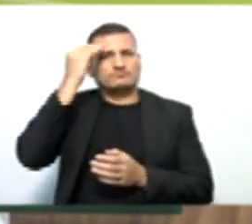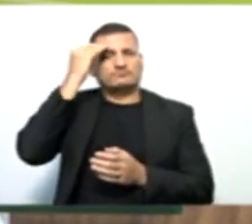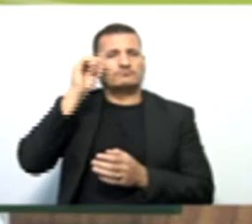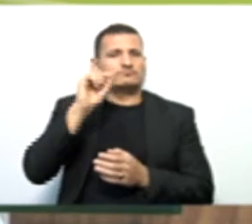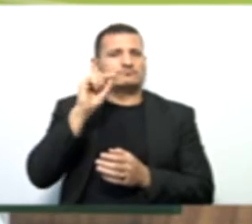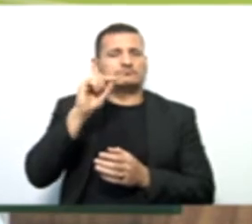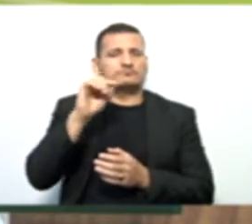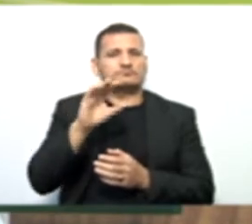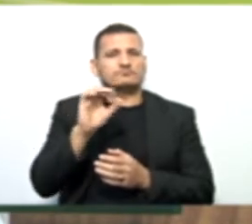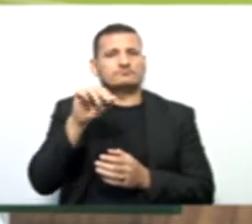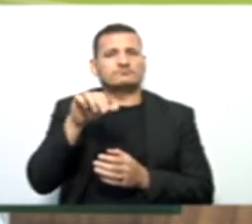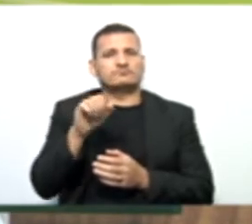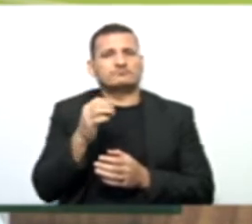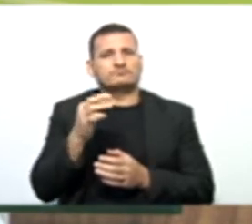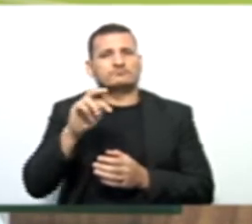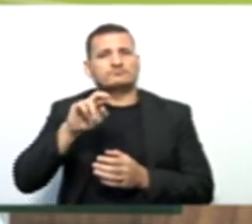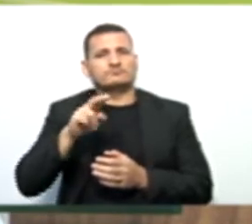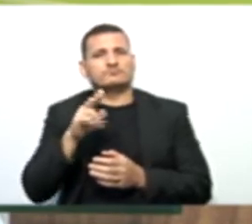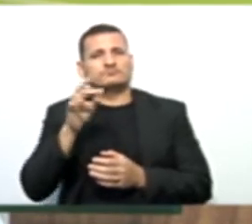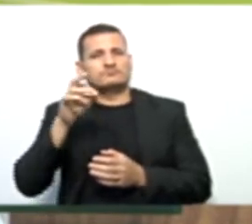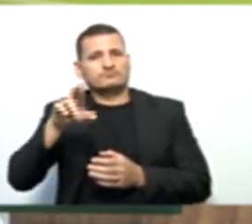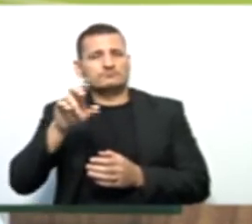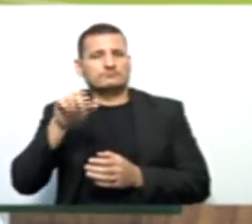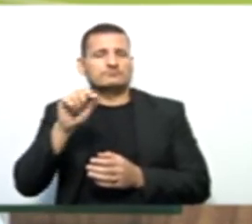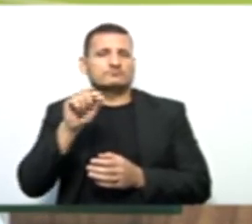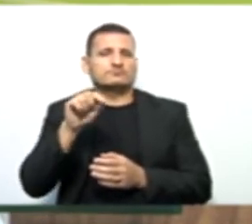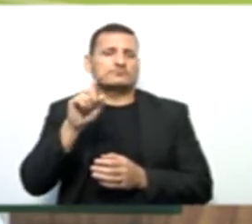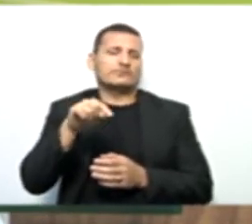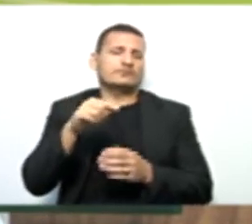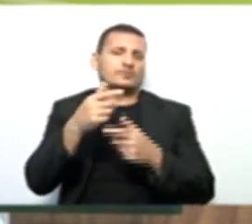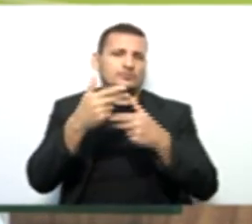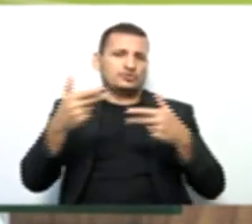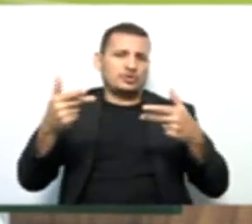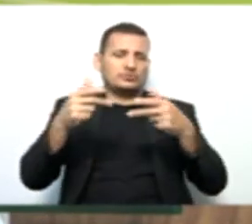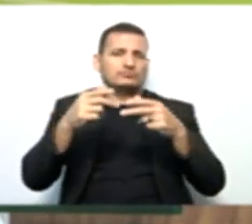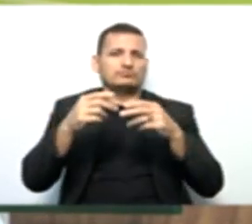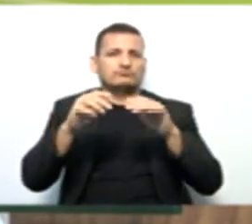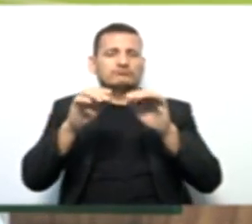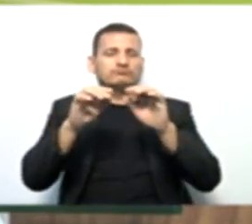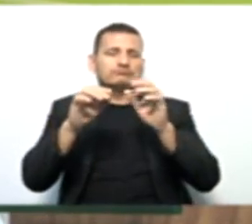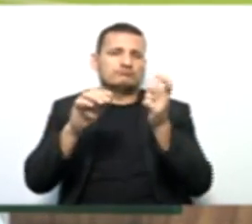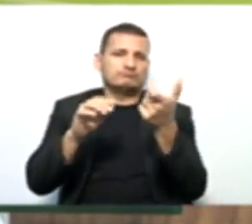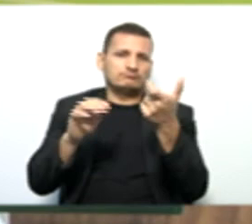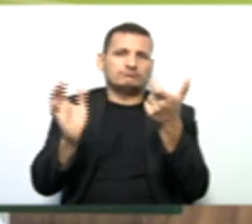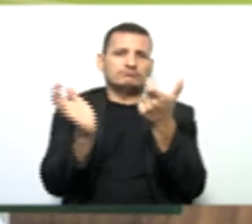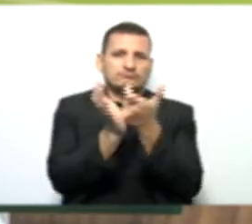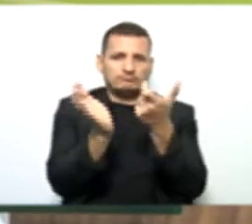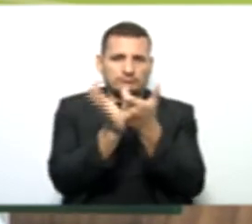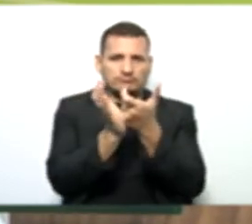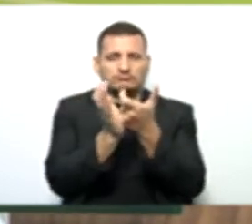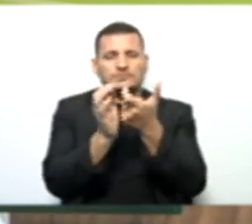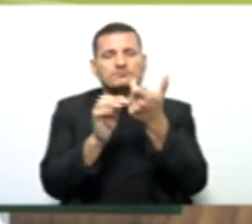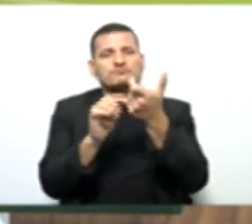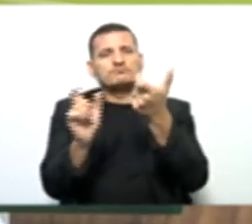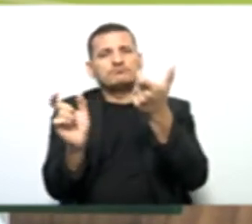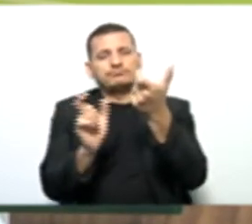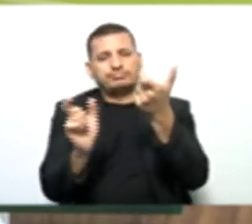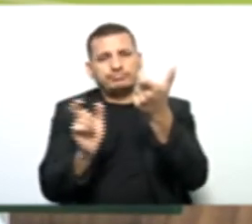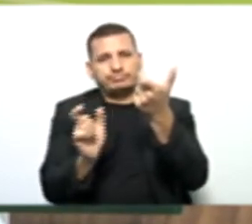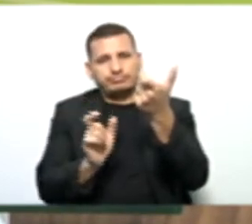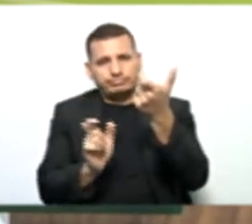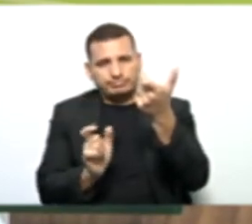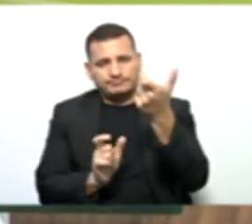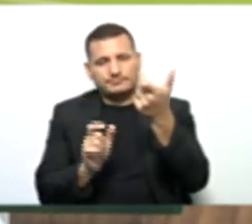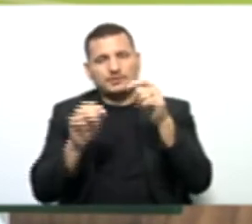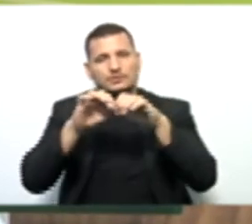construtor nada mais é do que o método que constrói o objeto, né? A partir da classe, que é o conceito geral, ele constrói